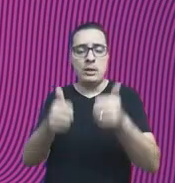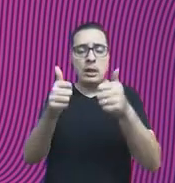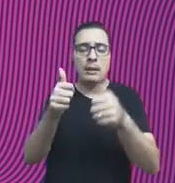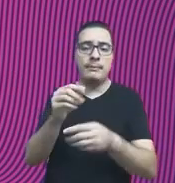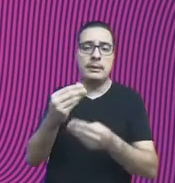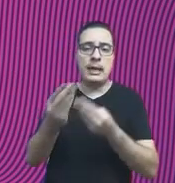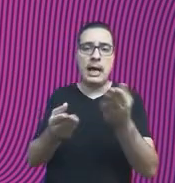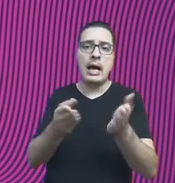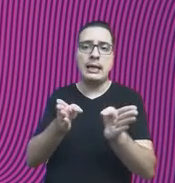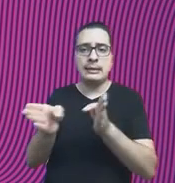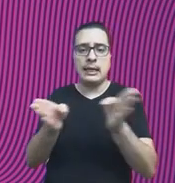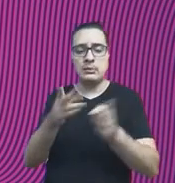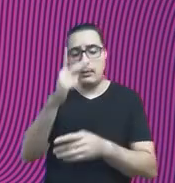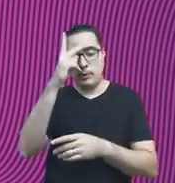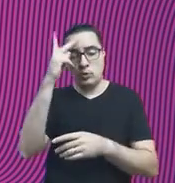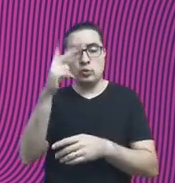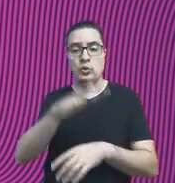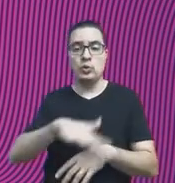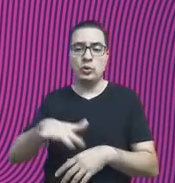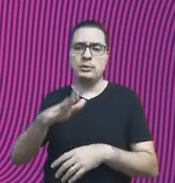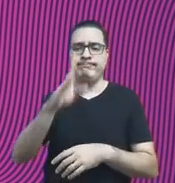né? Essa equação é fundamental.